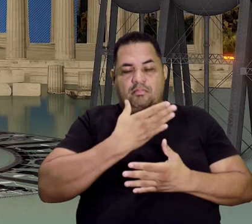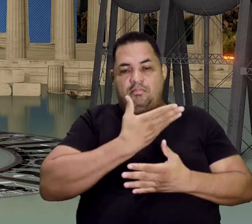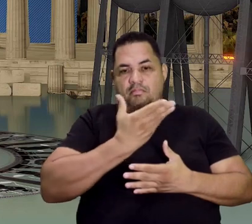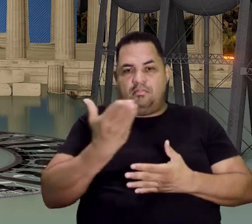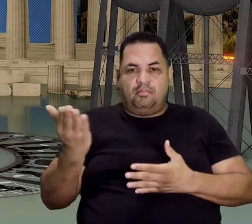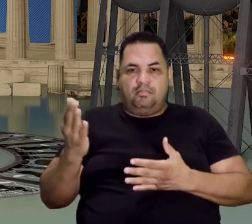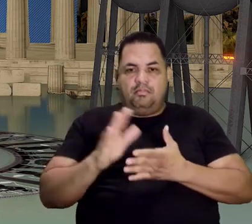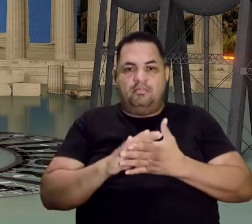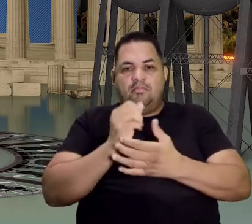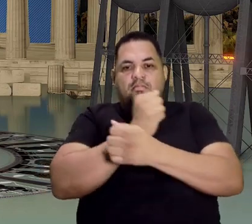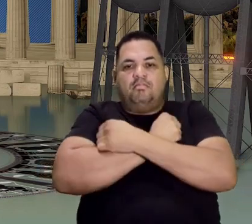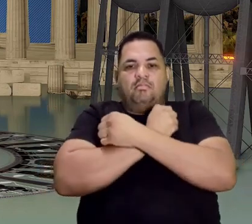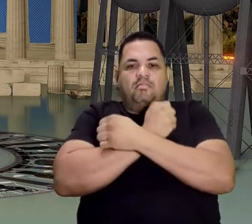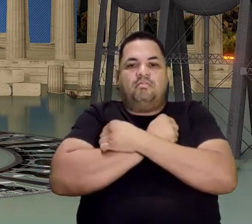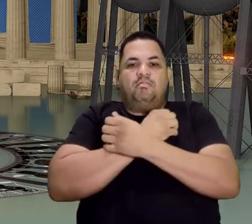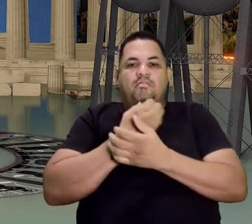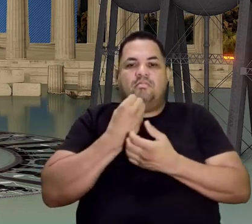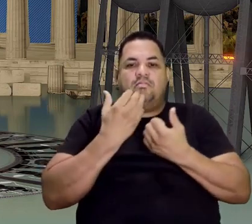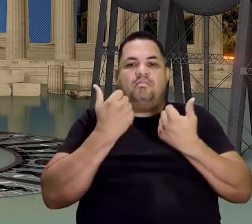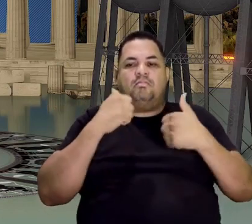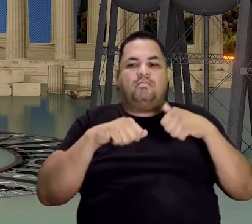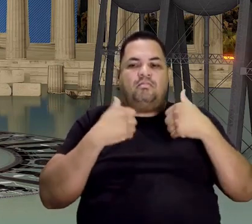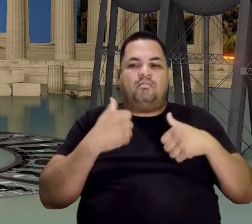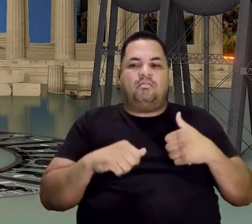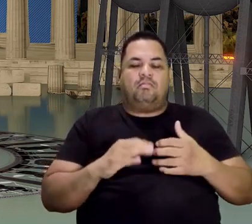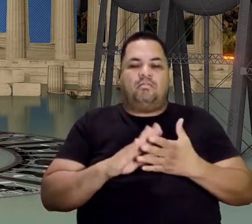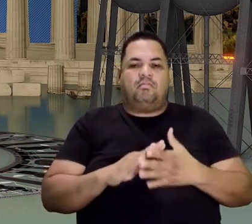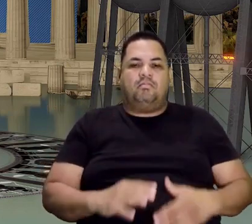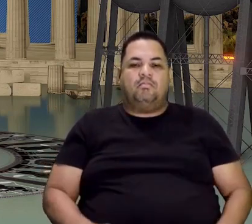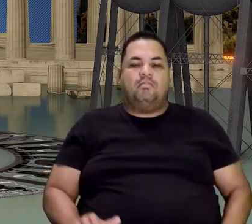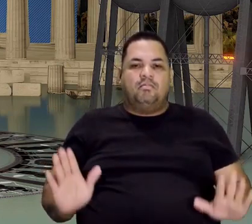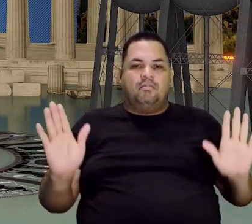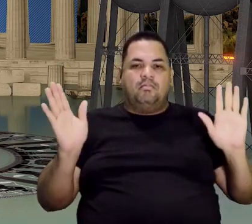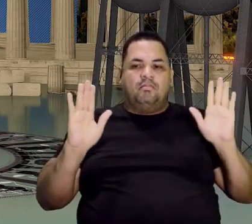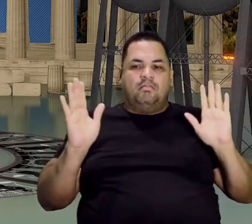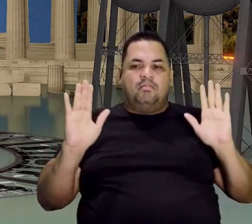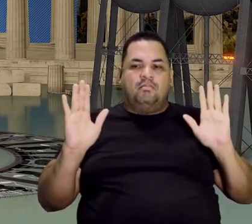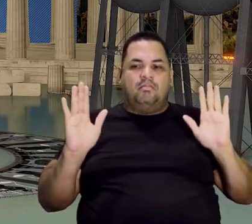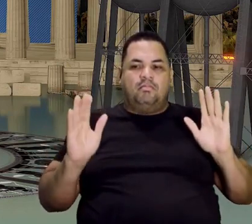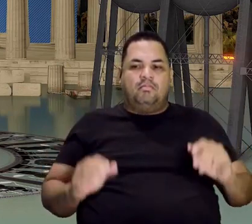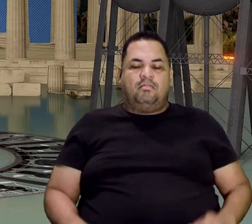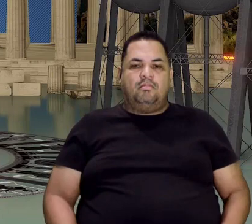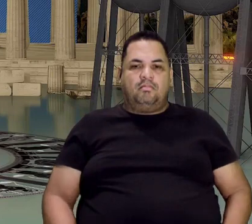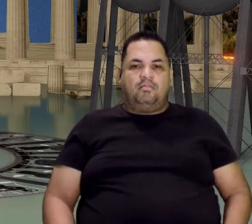boa para vocês, um grande abraço e boa avaliação. Até a próxima. Tchau, tchau.